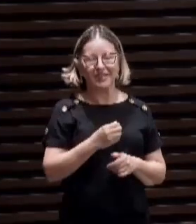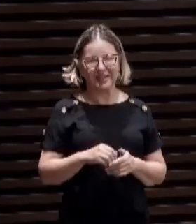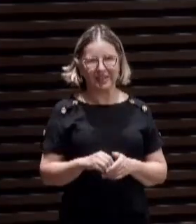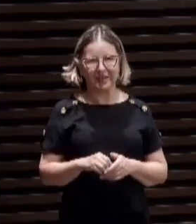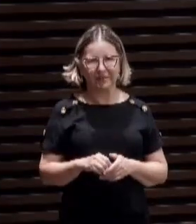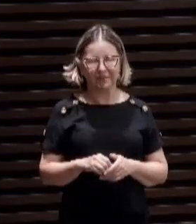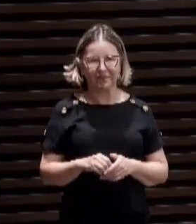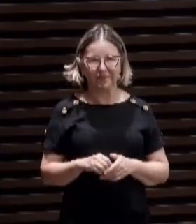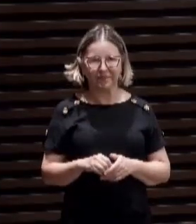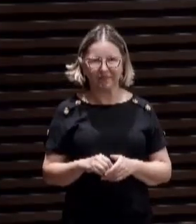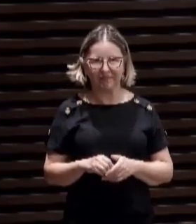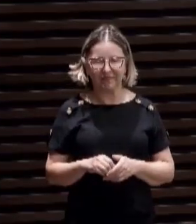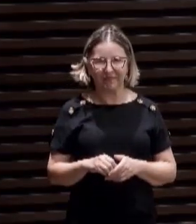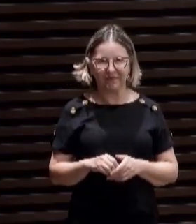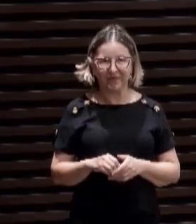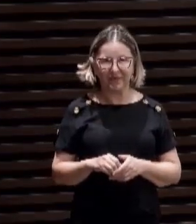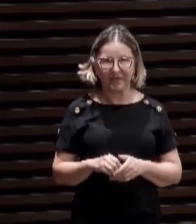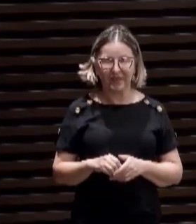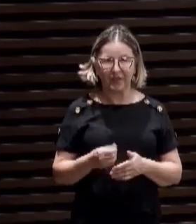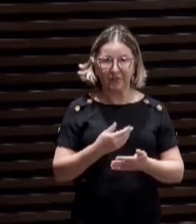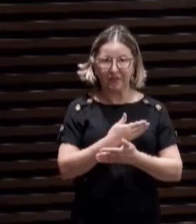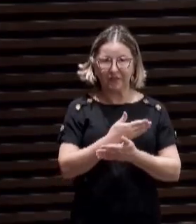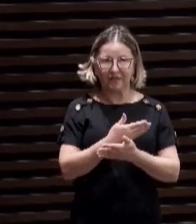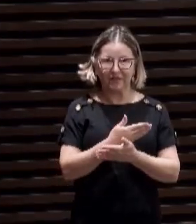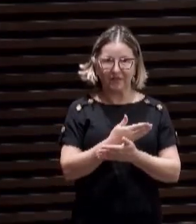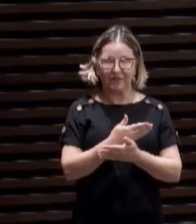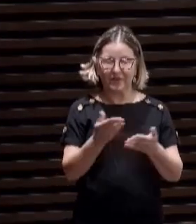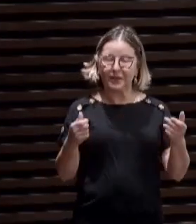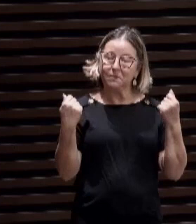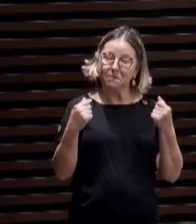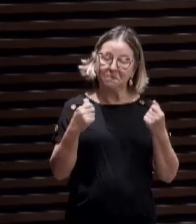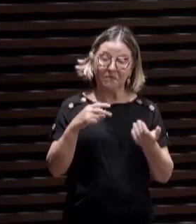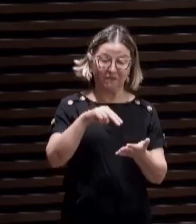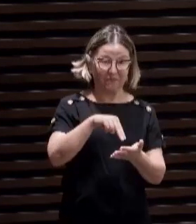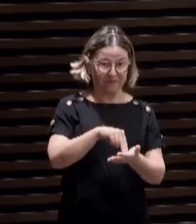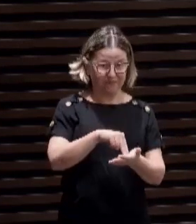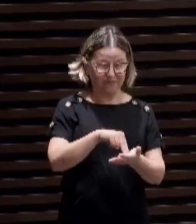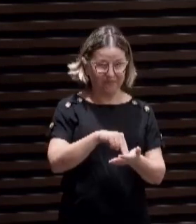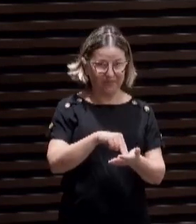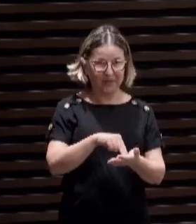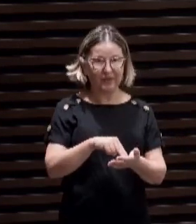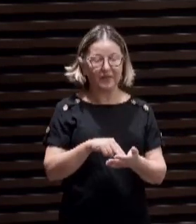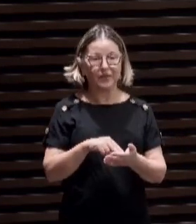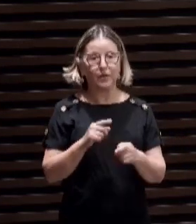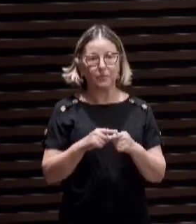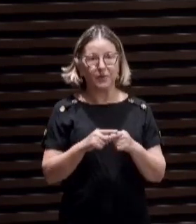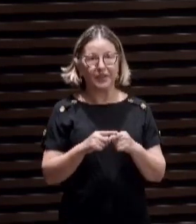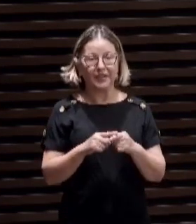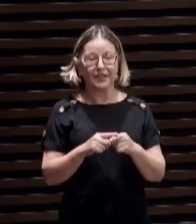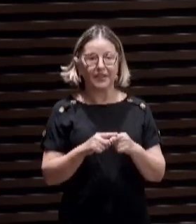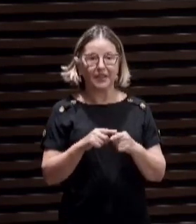com efeito, tendes necessidade de perseverança, para que, havendo feito a vontade de